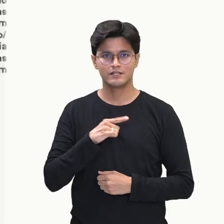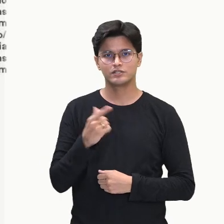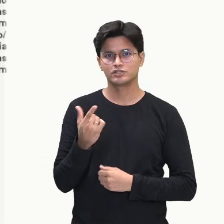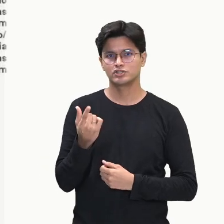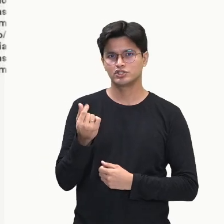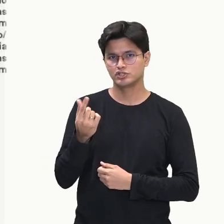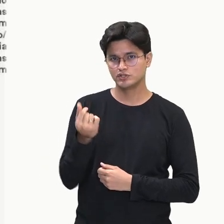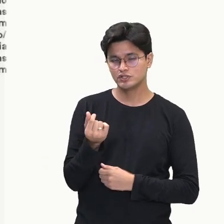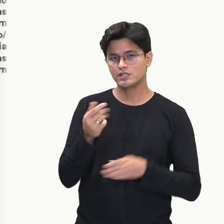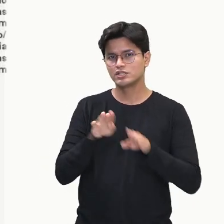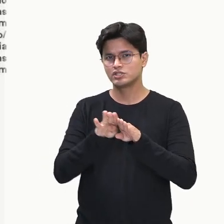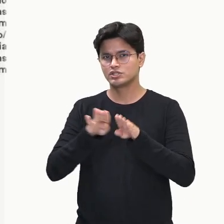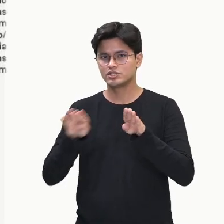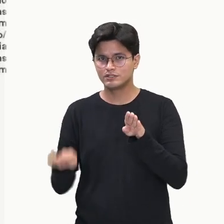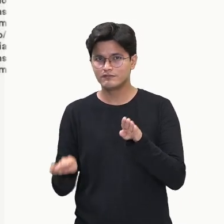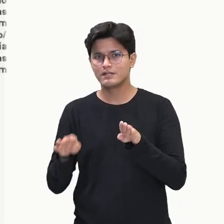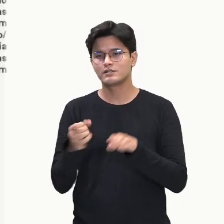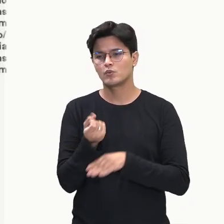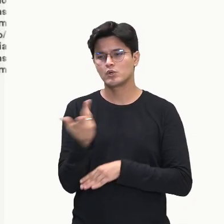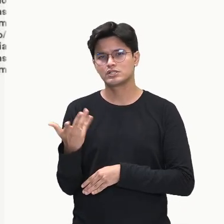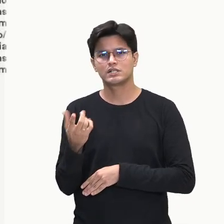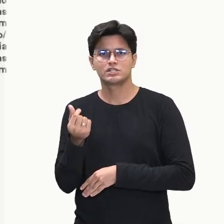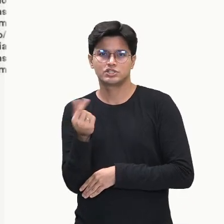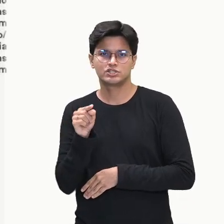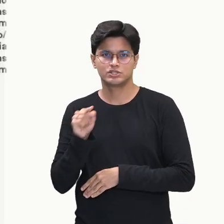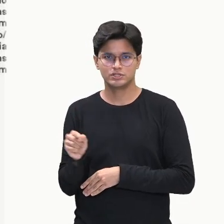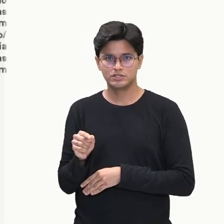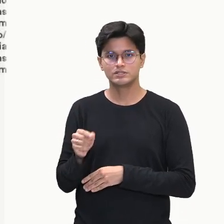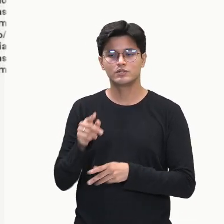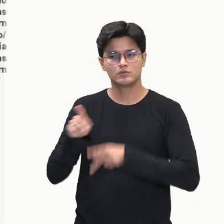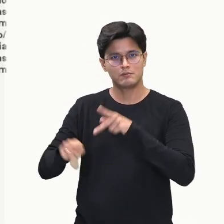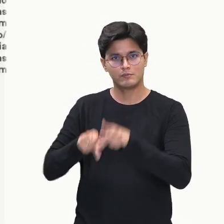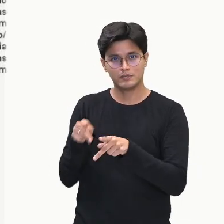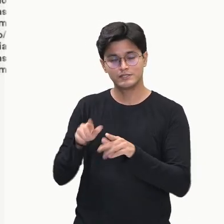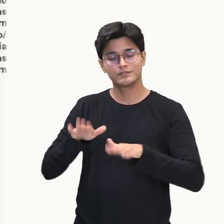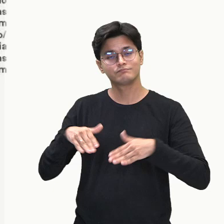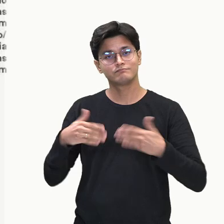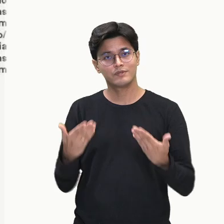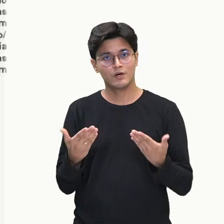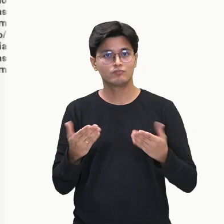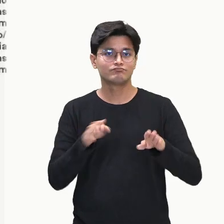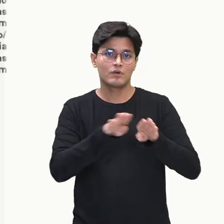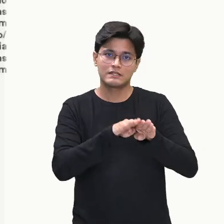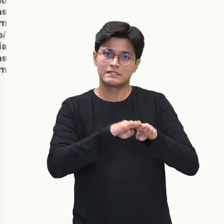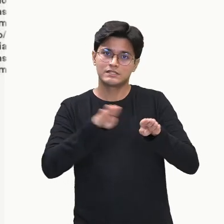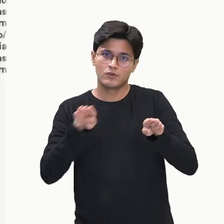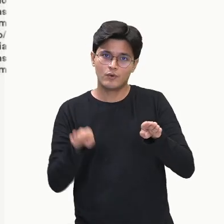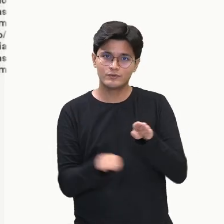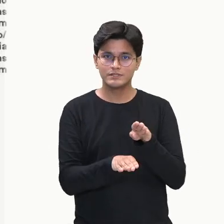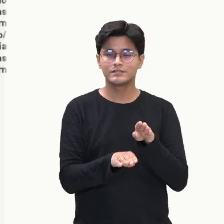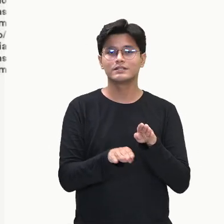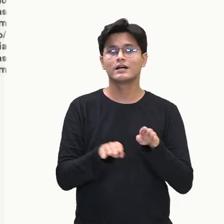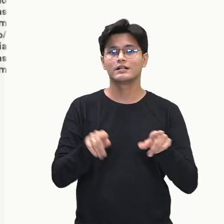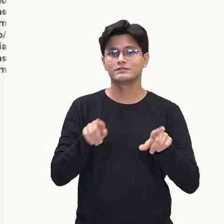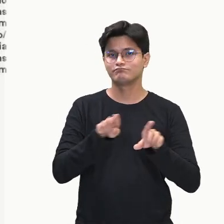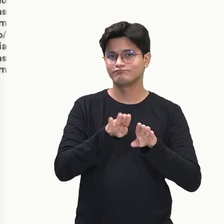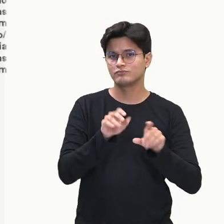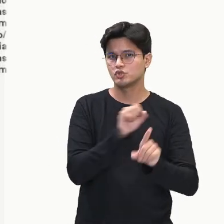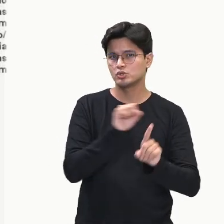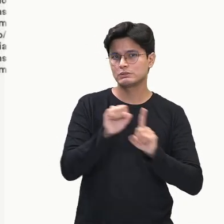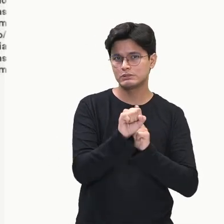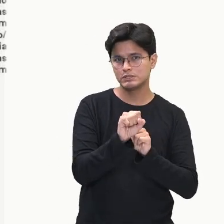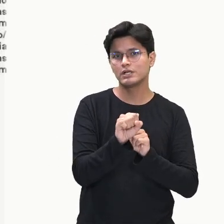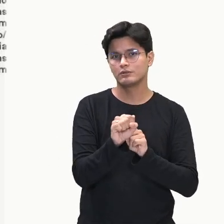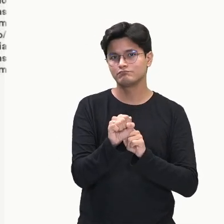população, maiores são as desigualdades em todos os campos de necessidades. Então,